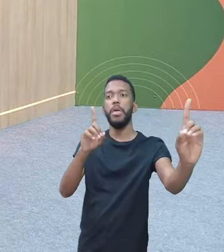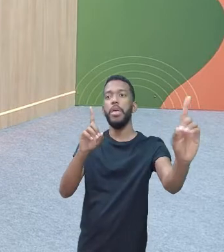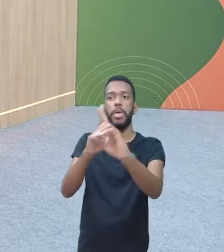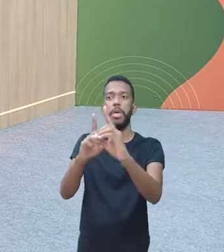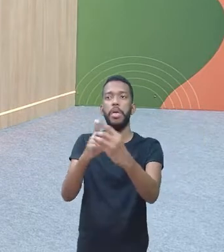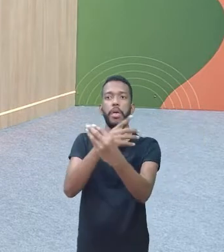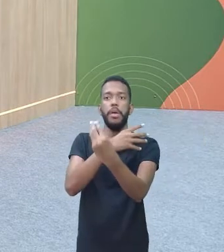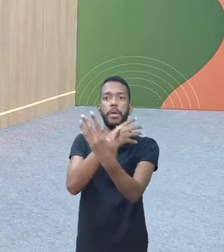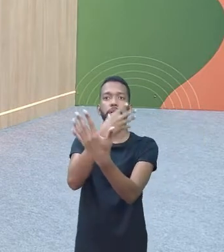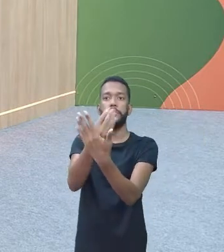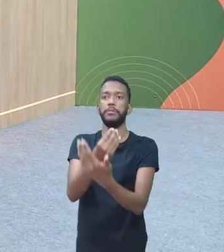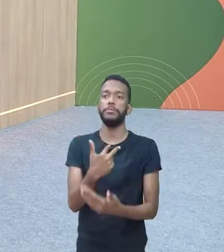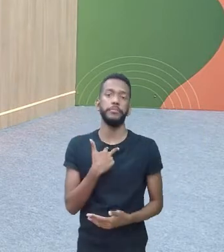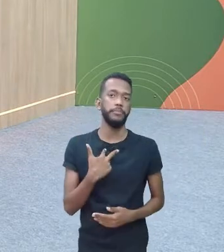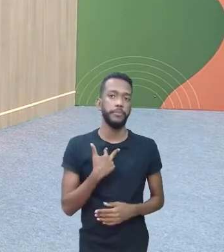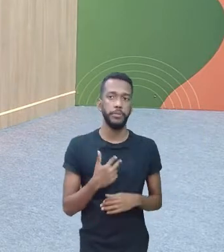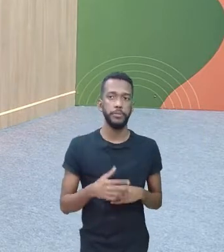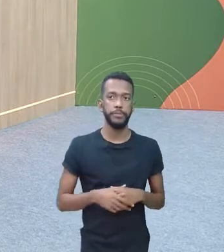frente.